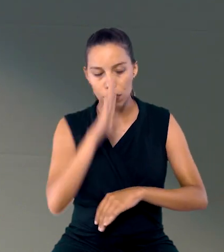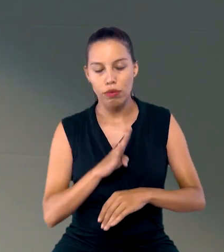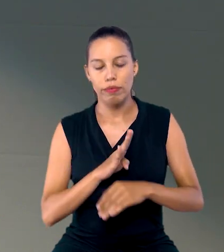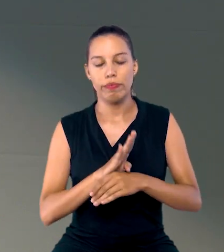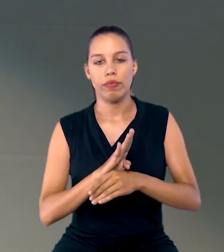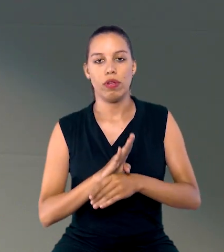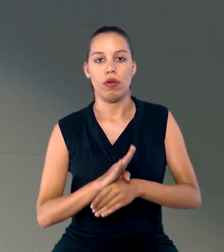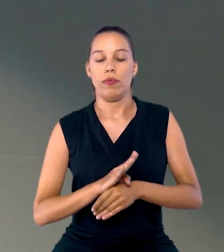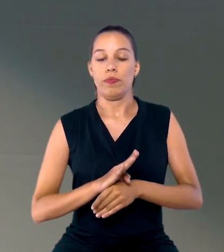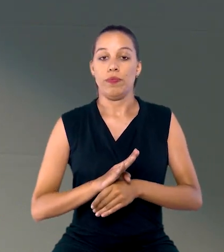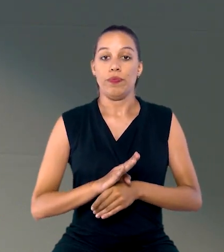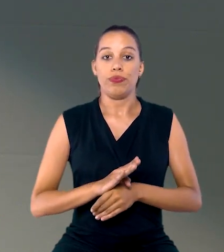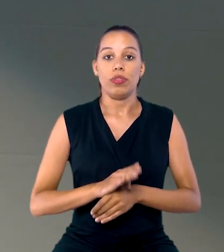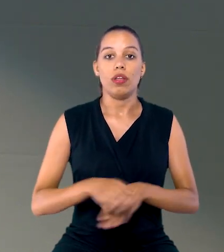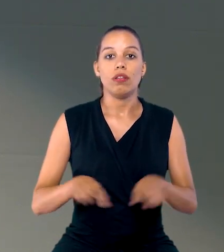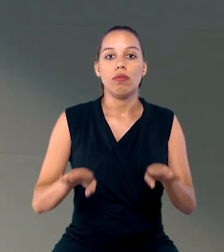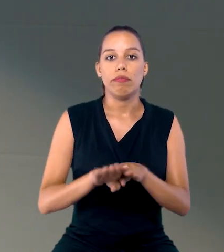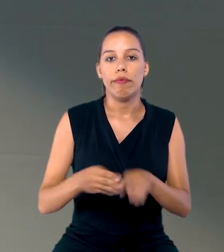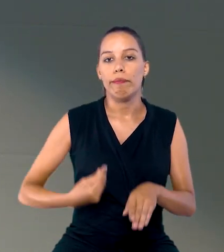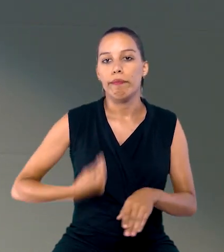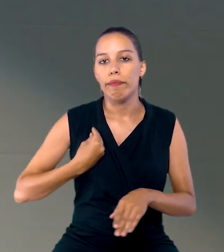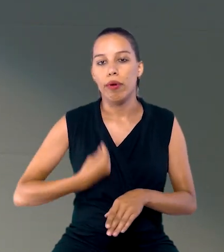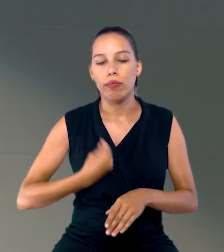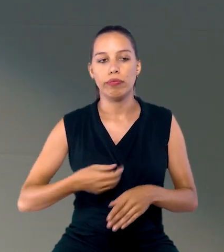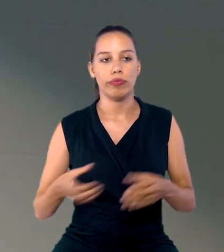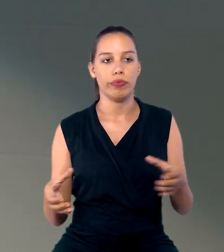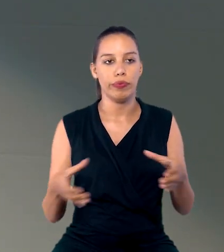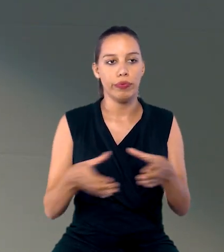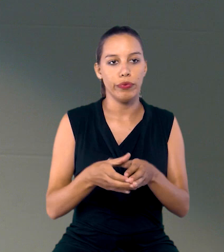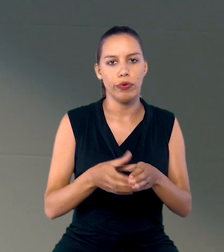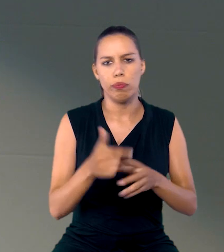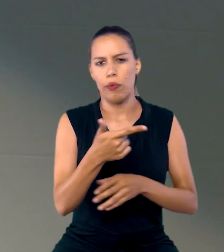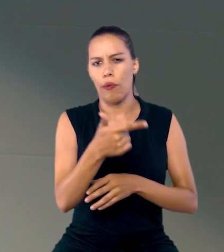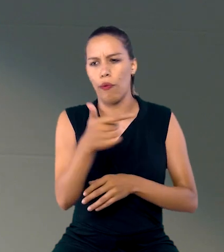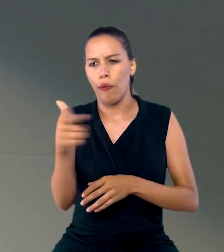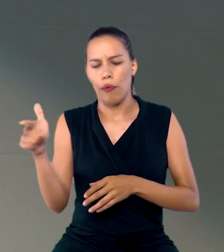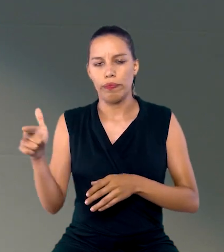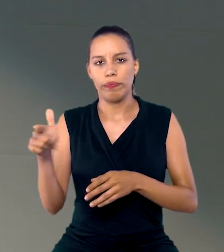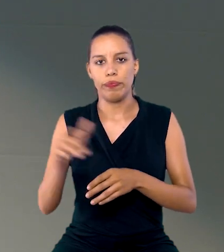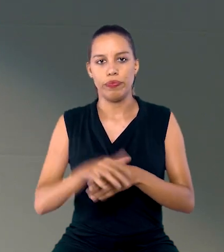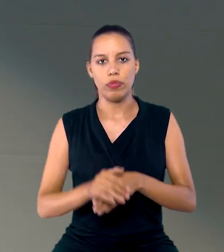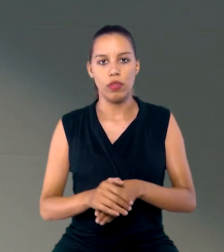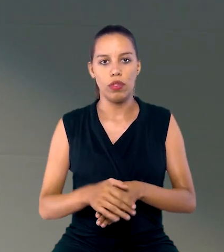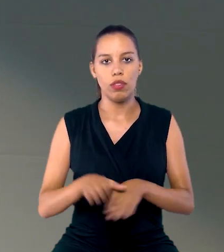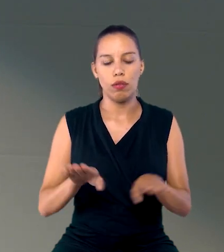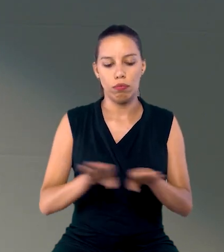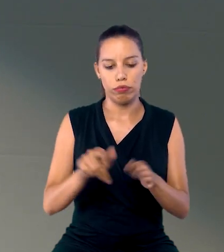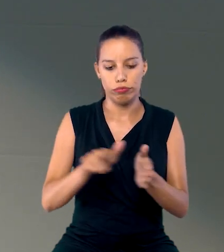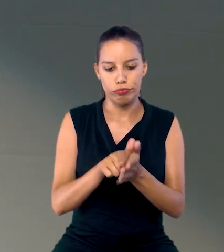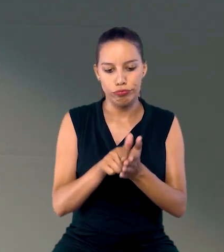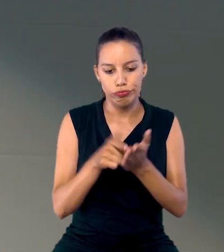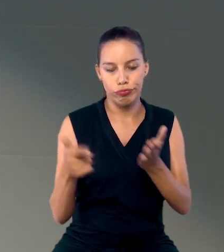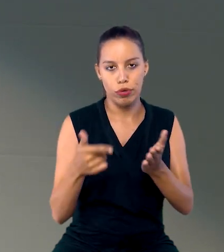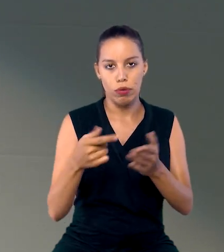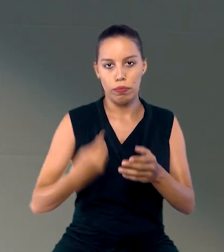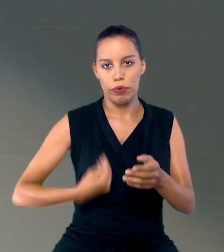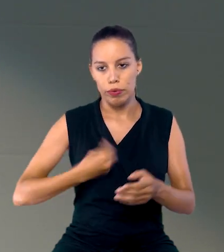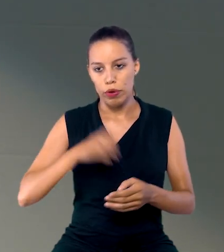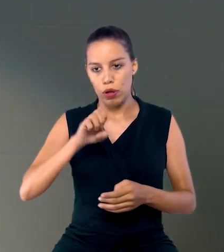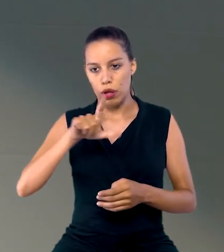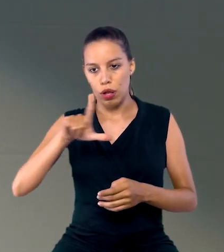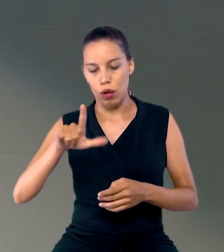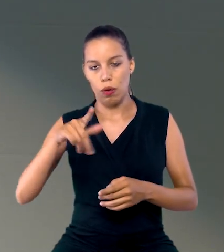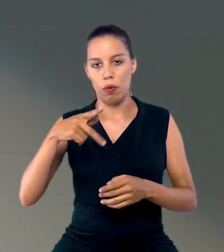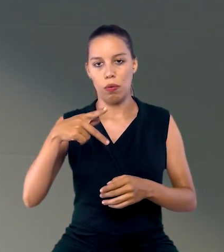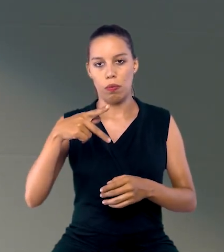e 1 romance, além de participar de coletâneas de crônicas, contos e ensaios. É colunista do jornal espanhol El